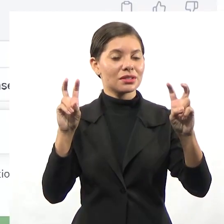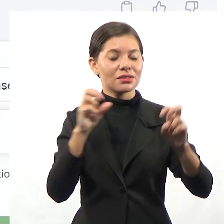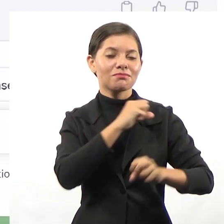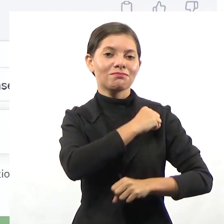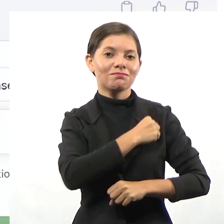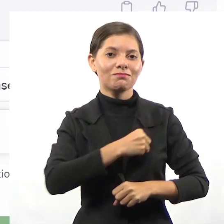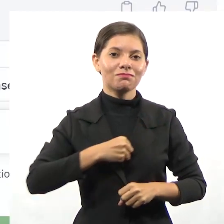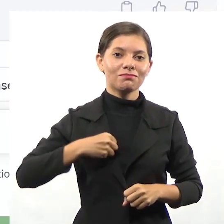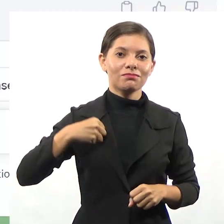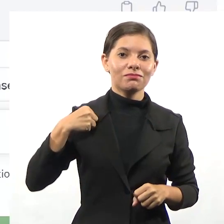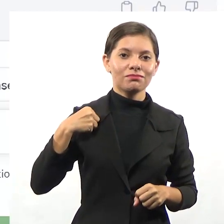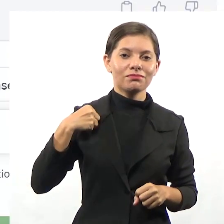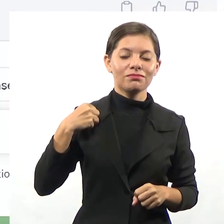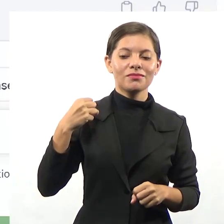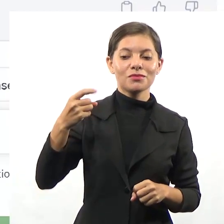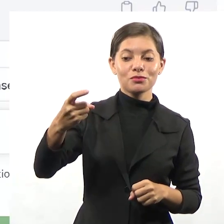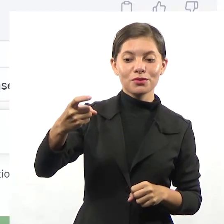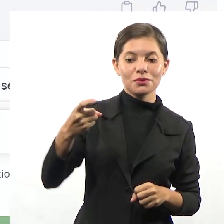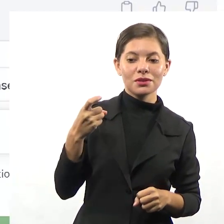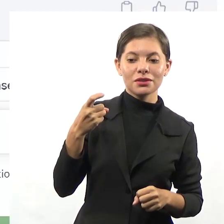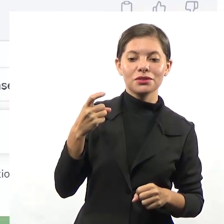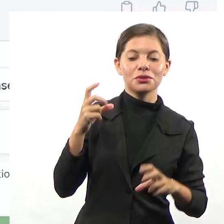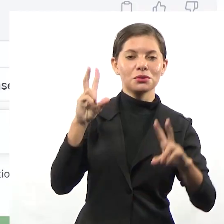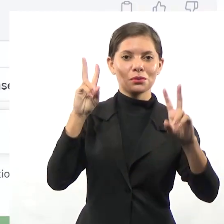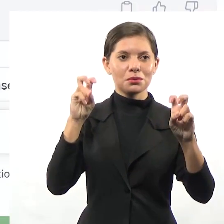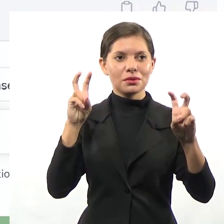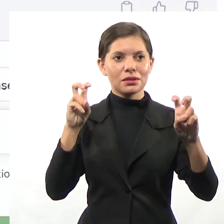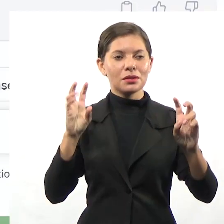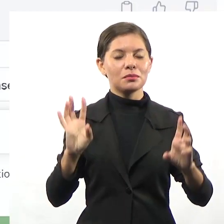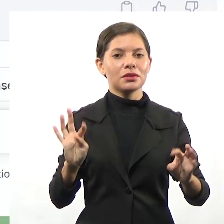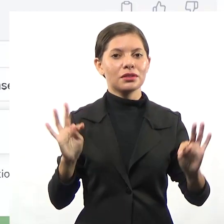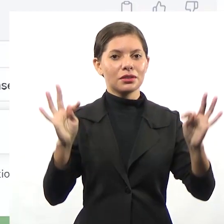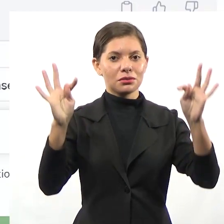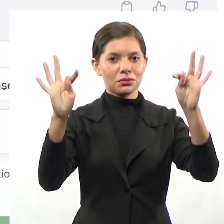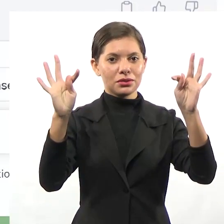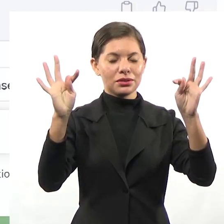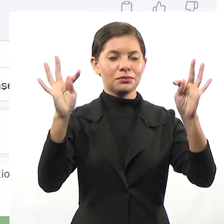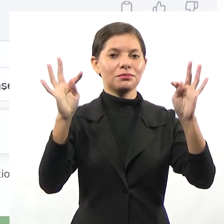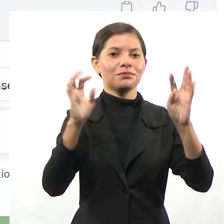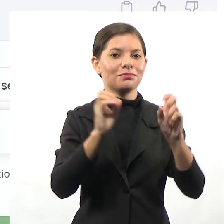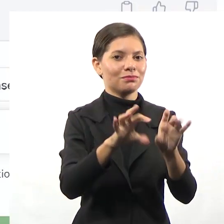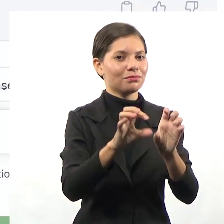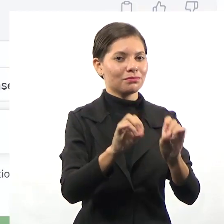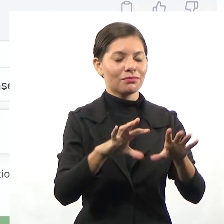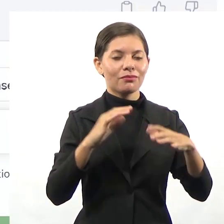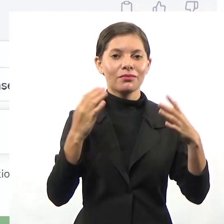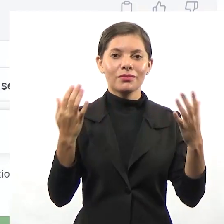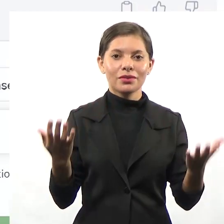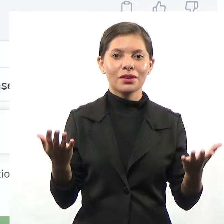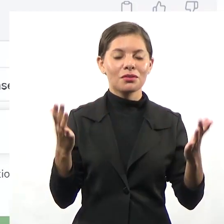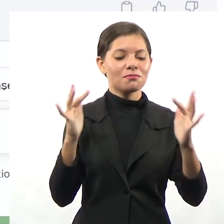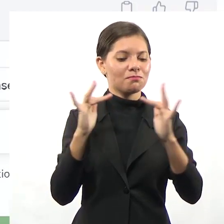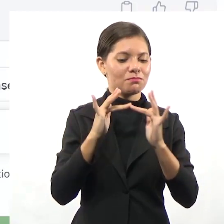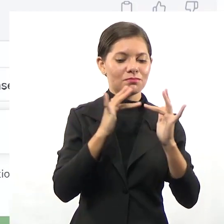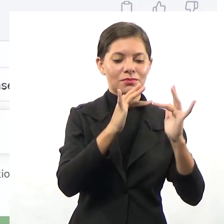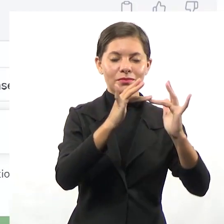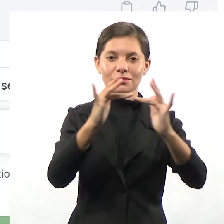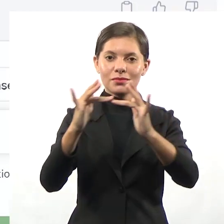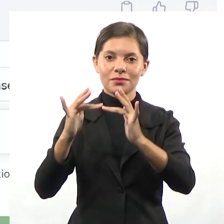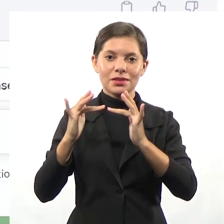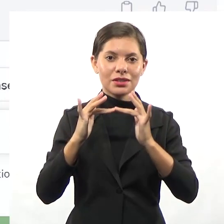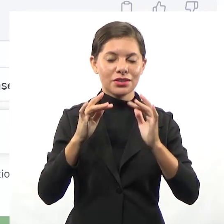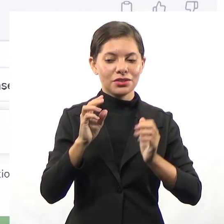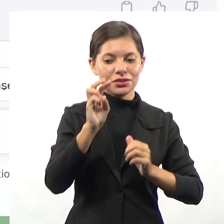Sócrates e aí ele fez um gancho com a temática de tecnologias educacionais. Então, eu posso interagir com a plataforma e ela